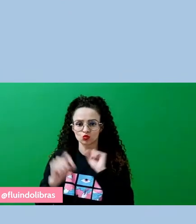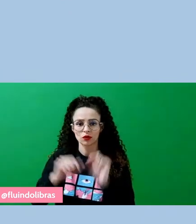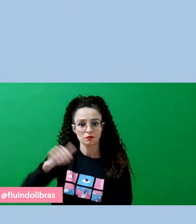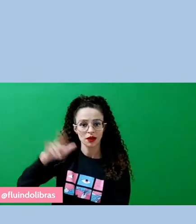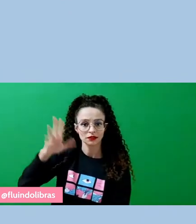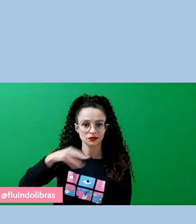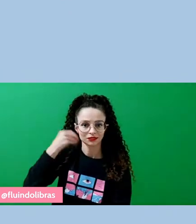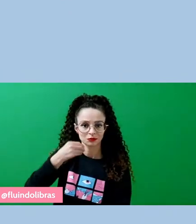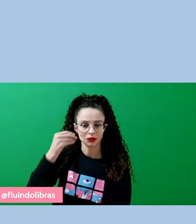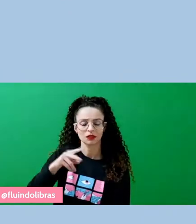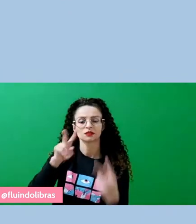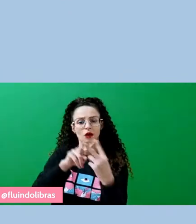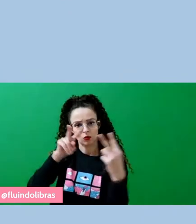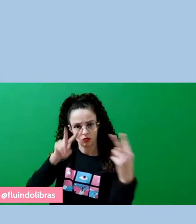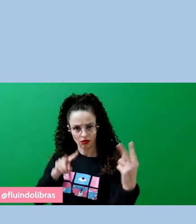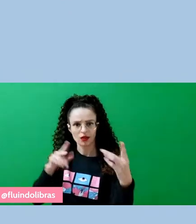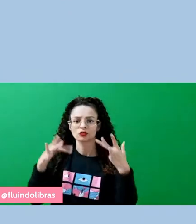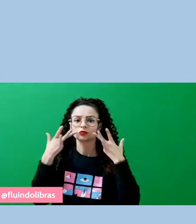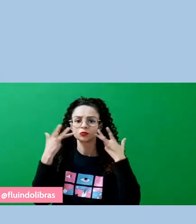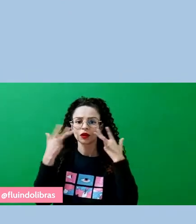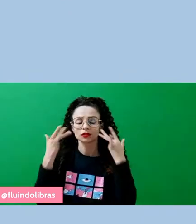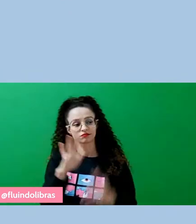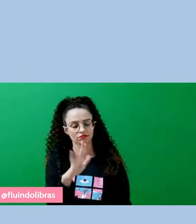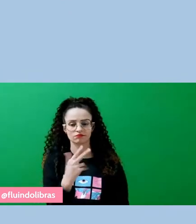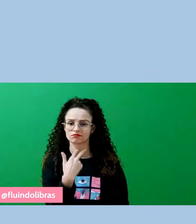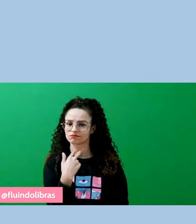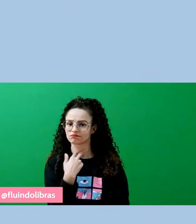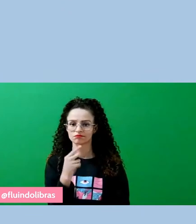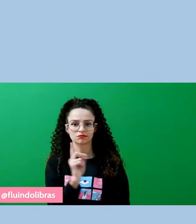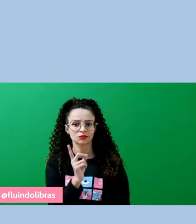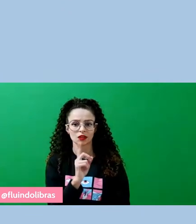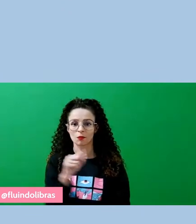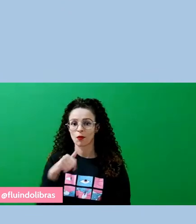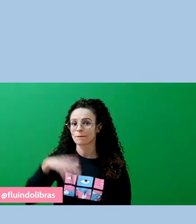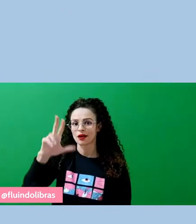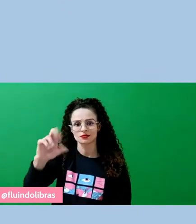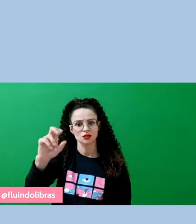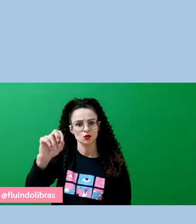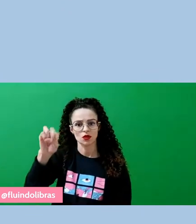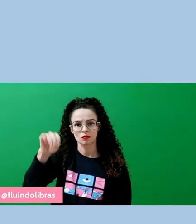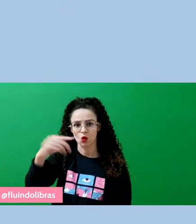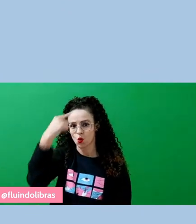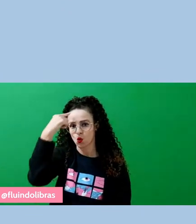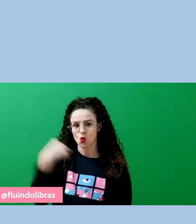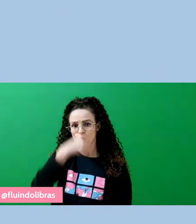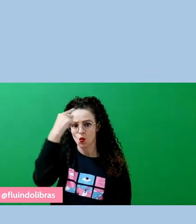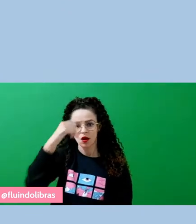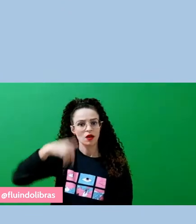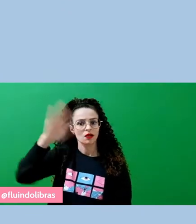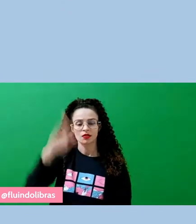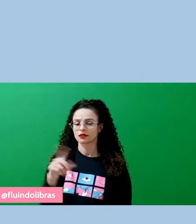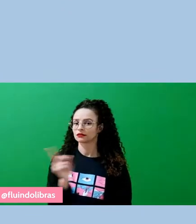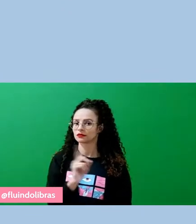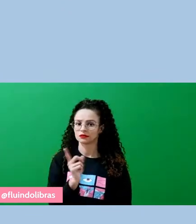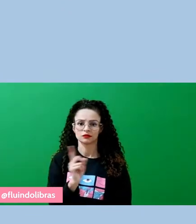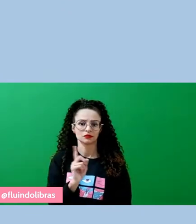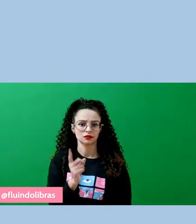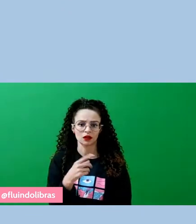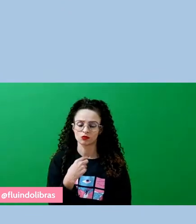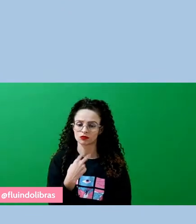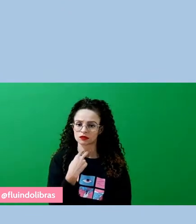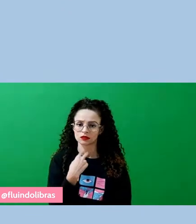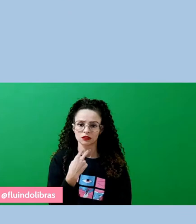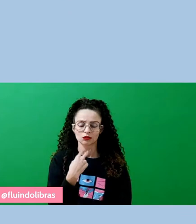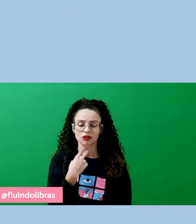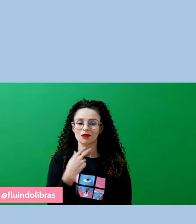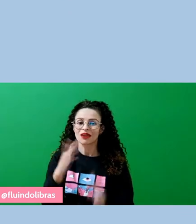experiências online de peças e tal, falou: gente, a gente não pode passar de 50 minutos, uma hora, sabe? É um fôlego que a gente consegue ter de